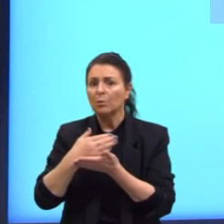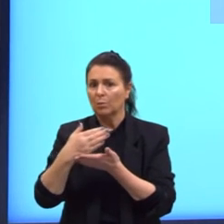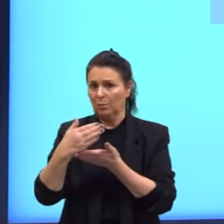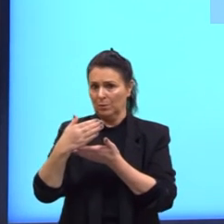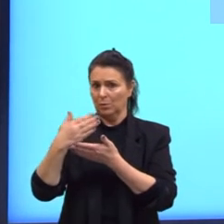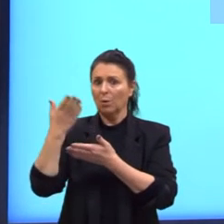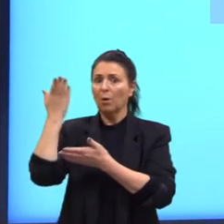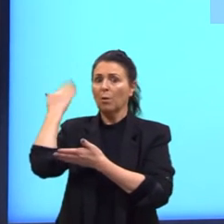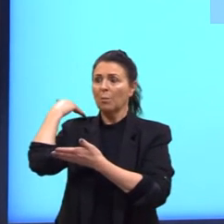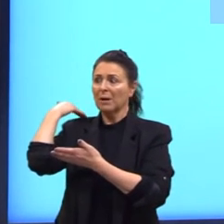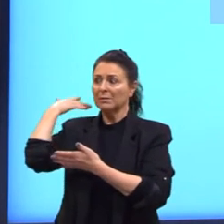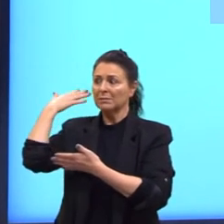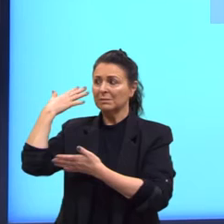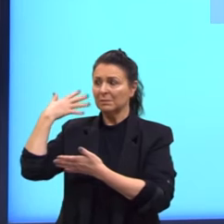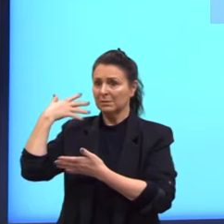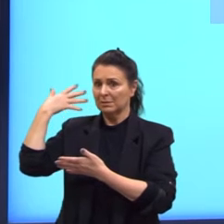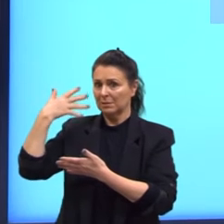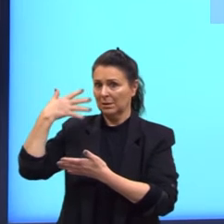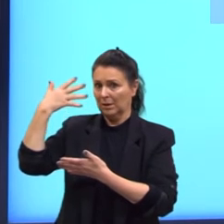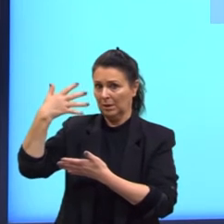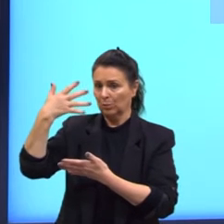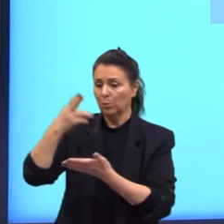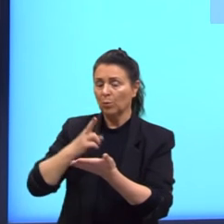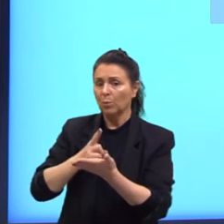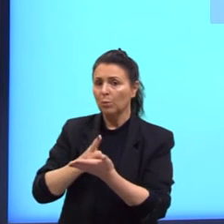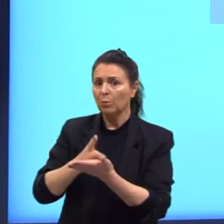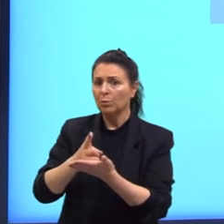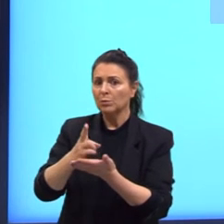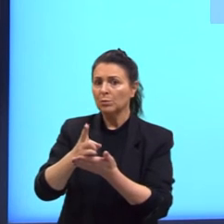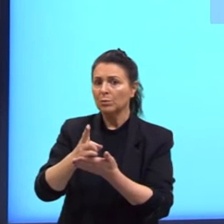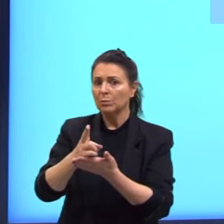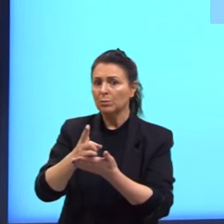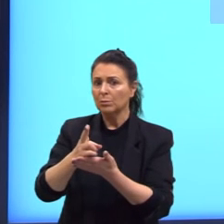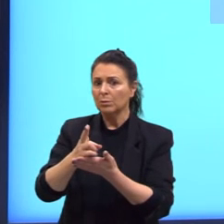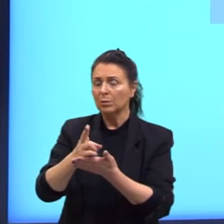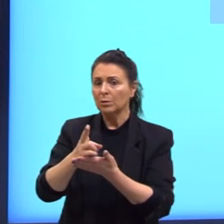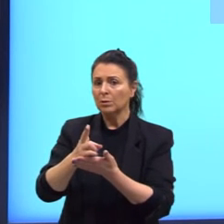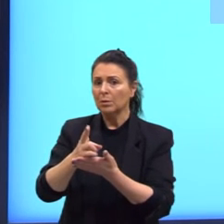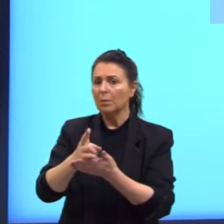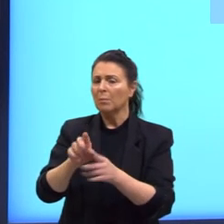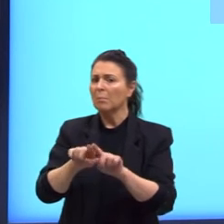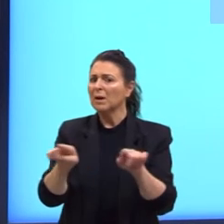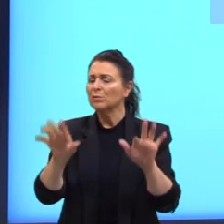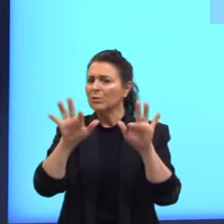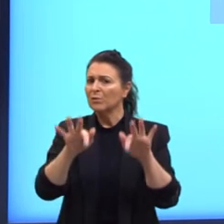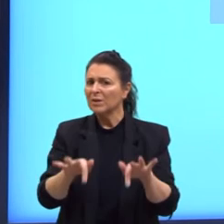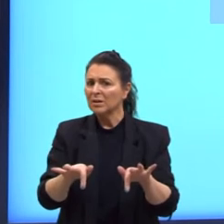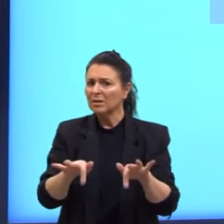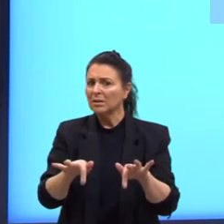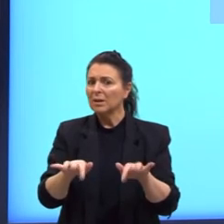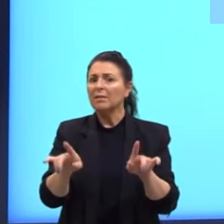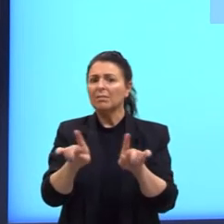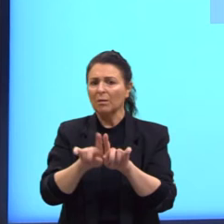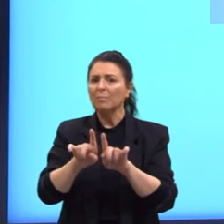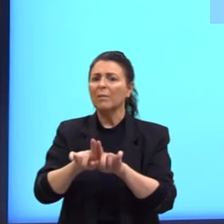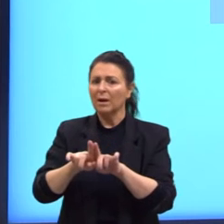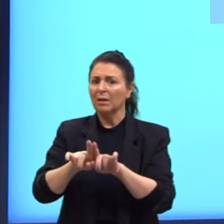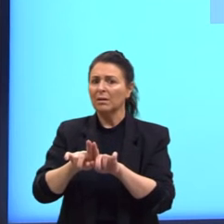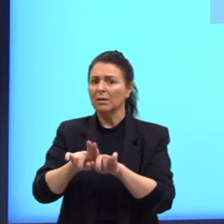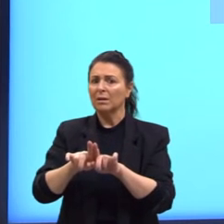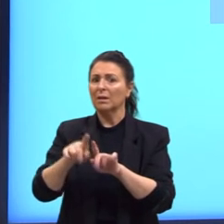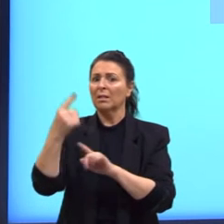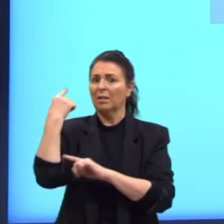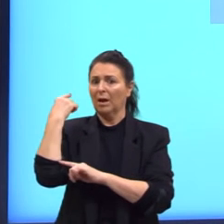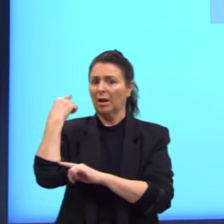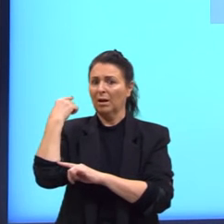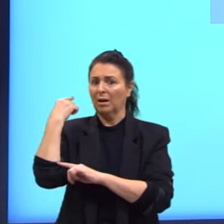continuidade dentro do passado e terminou lá no passado eu viro são tempos verbais que dentro